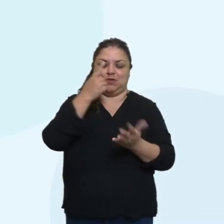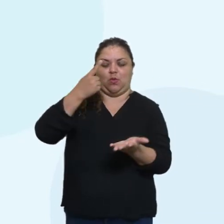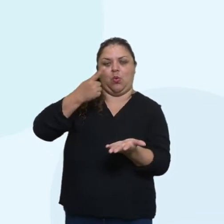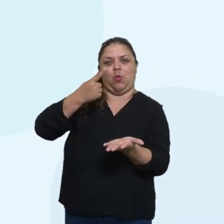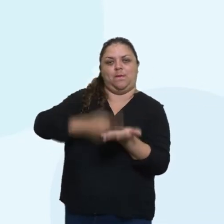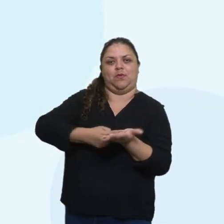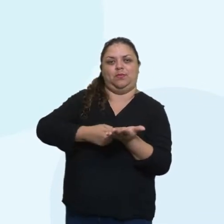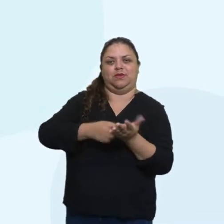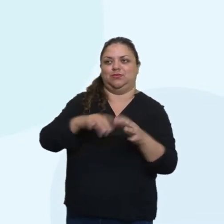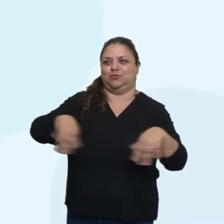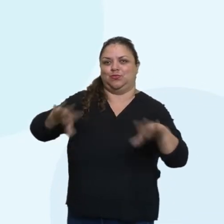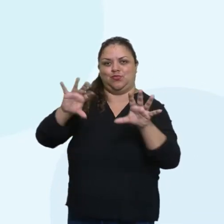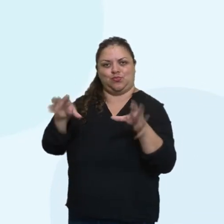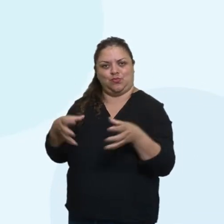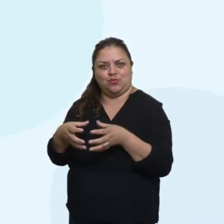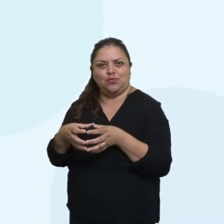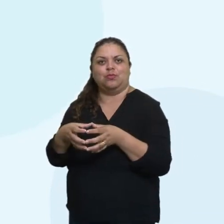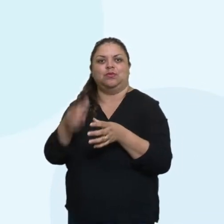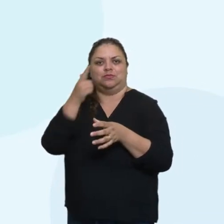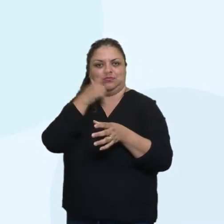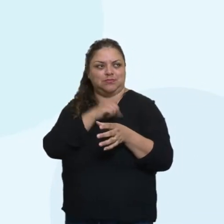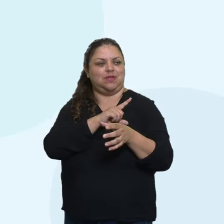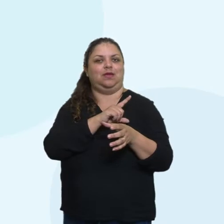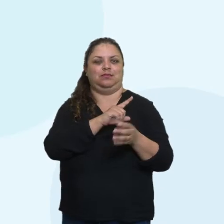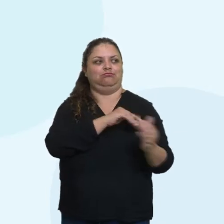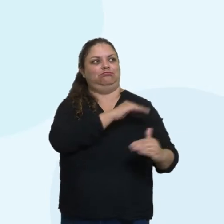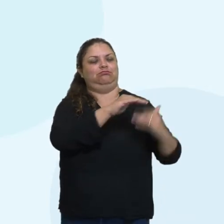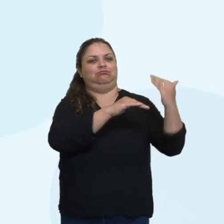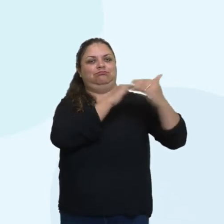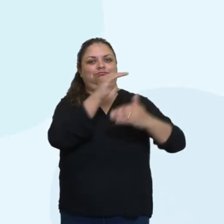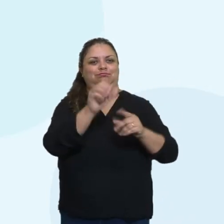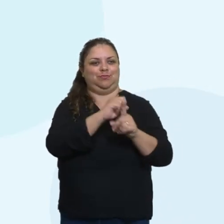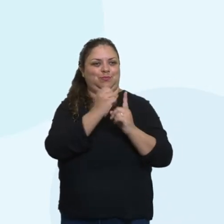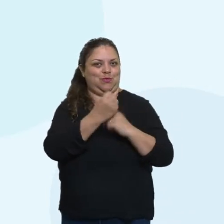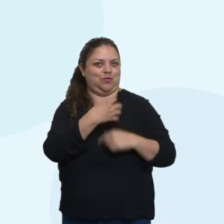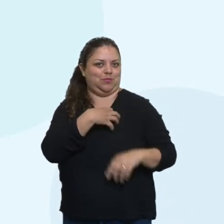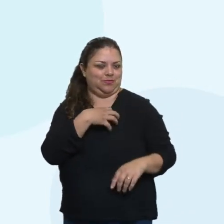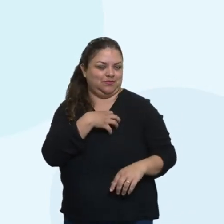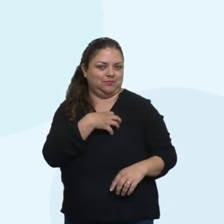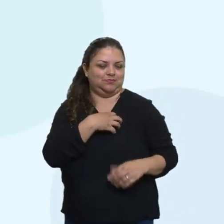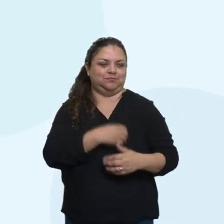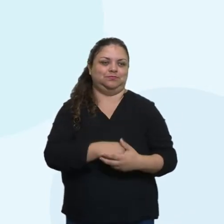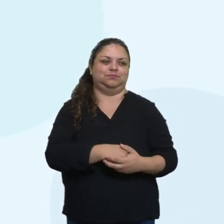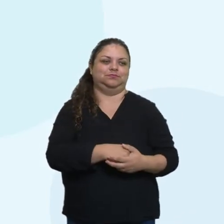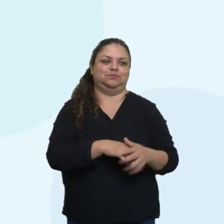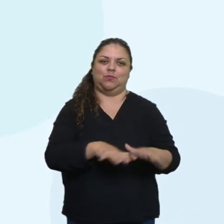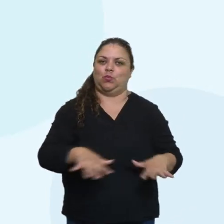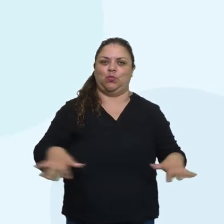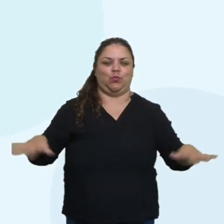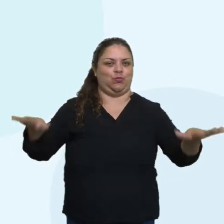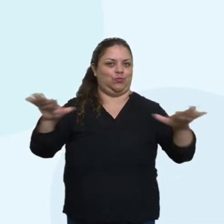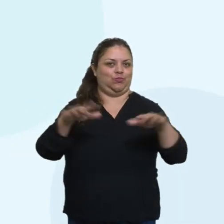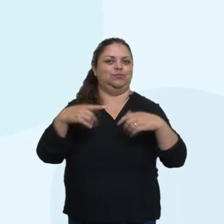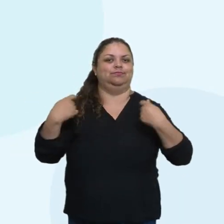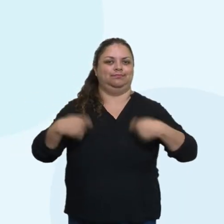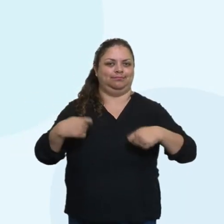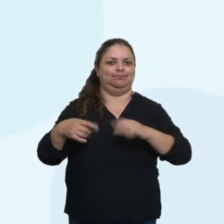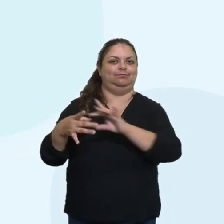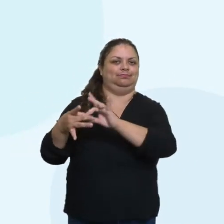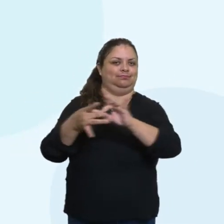melhoria e resultados cognitivos e socioemocionais é firmados por todas as partes